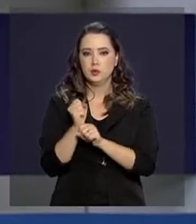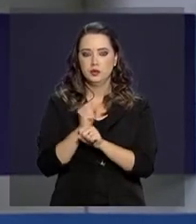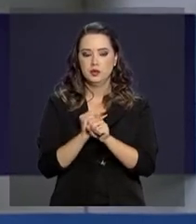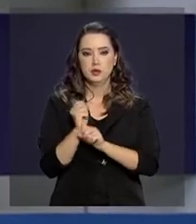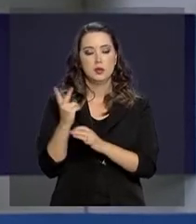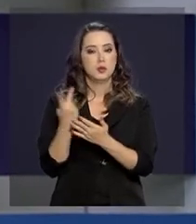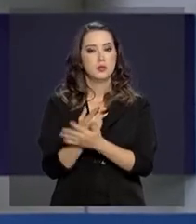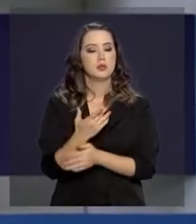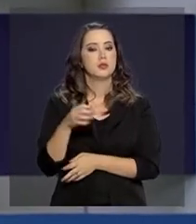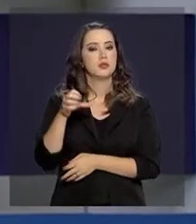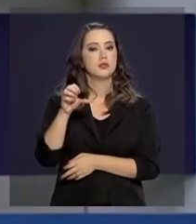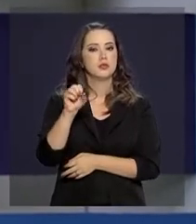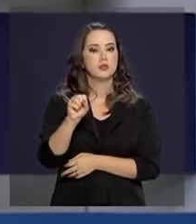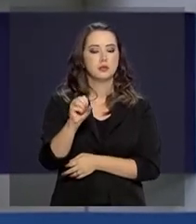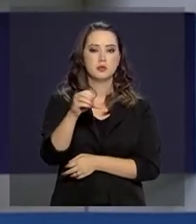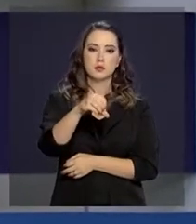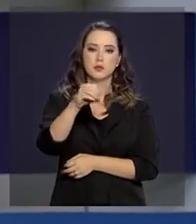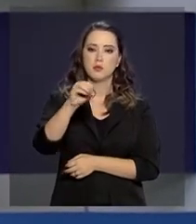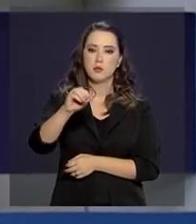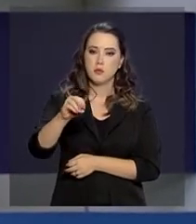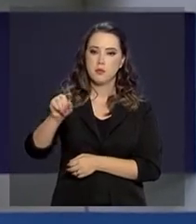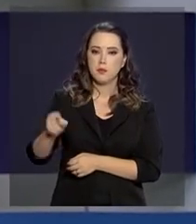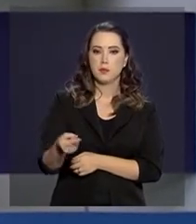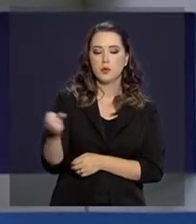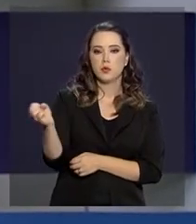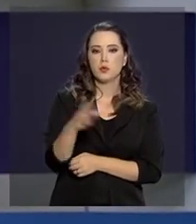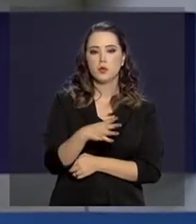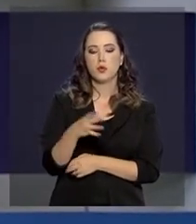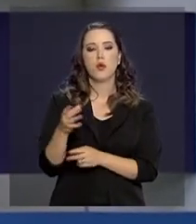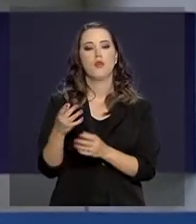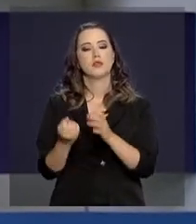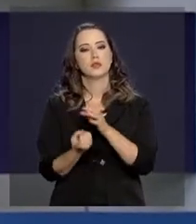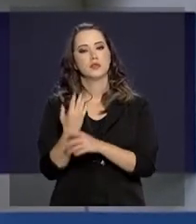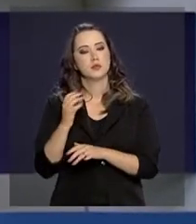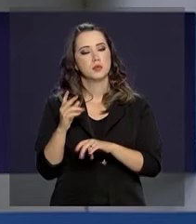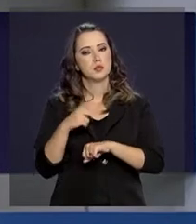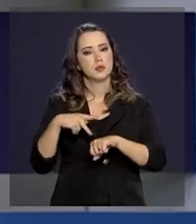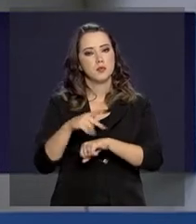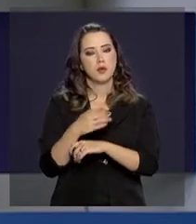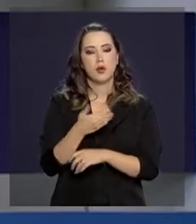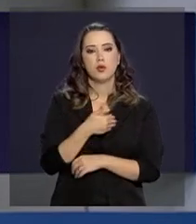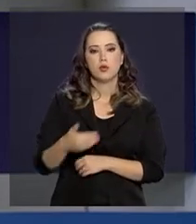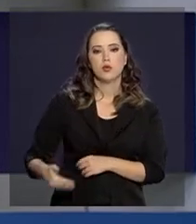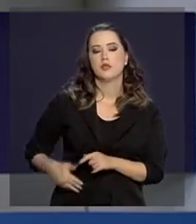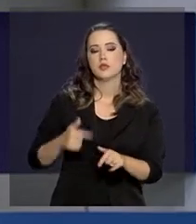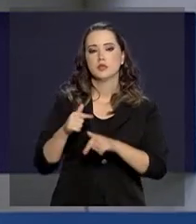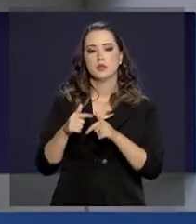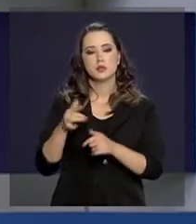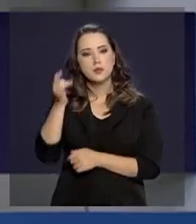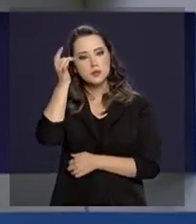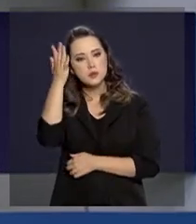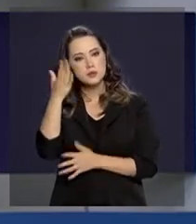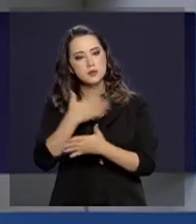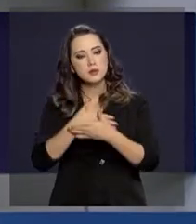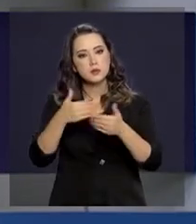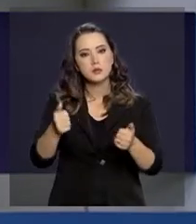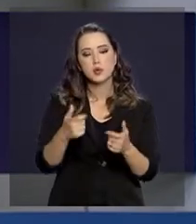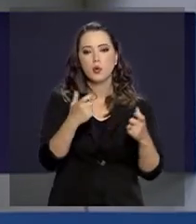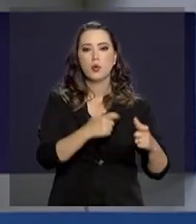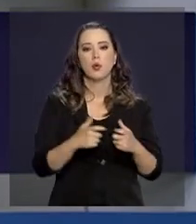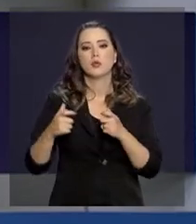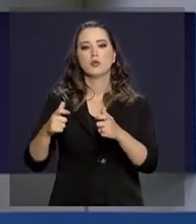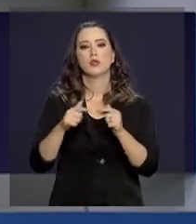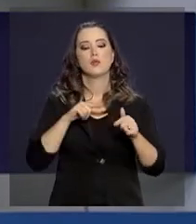registrados mais de 890 mil novos negócios no país o governo vem trabalhando para facilitar e melhorar o ambiente